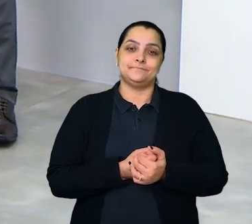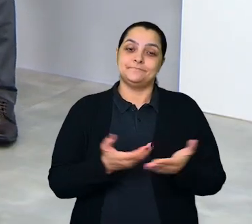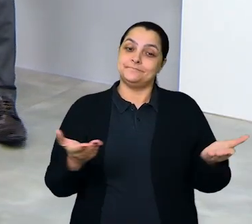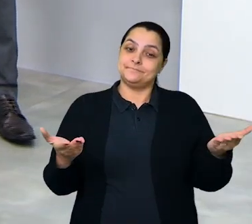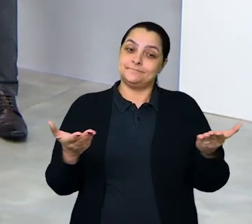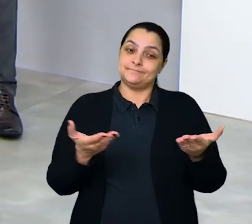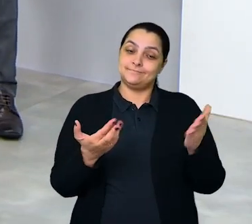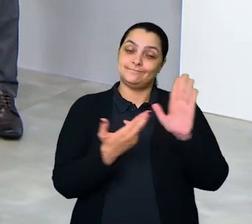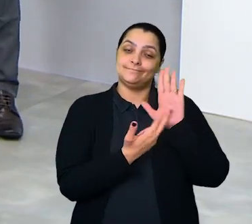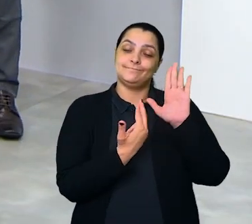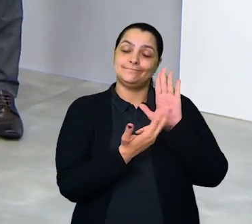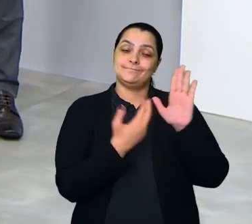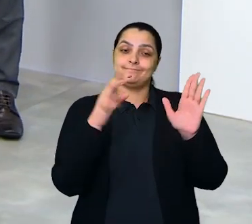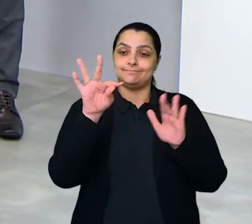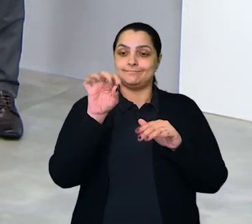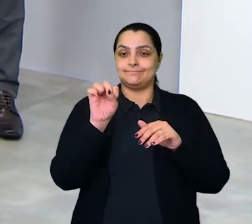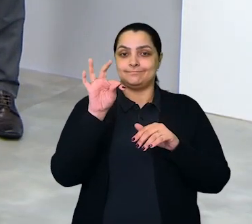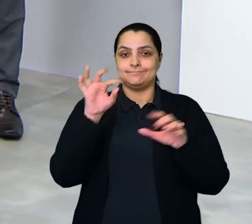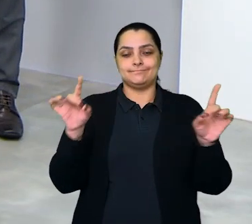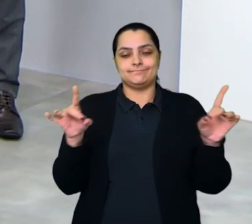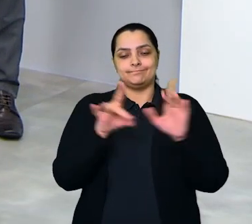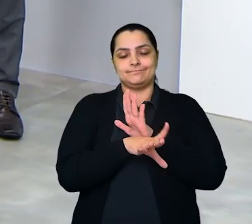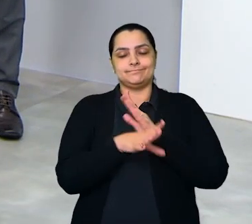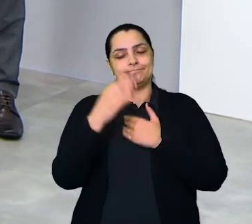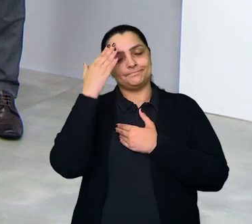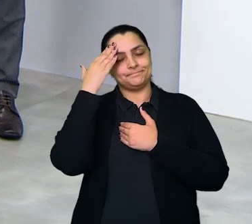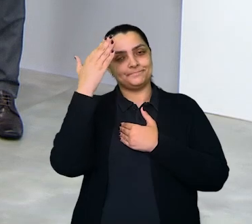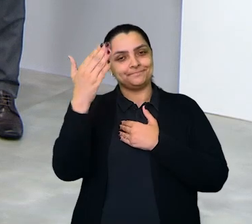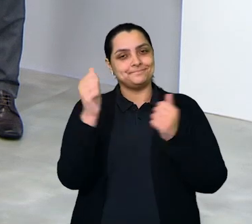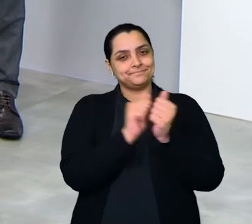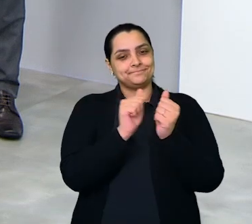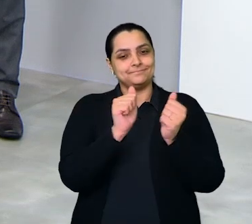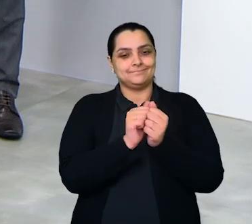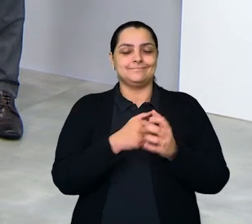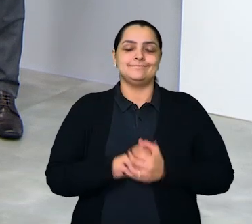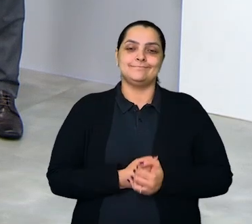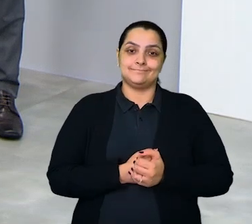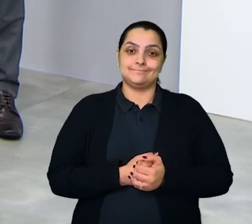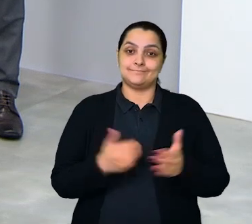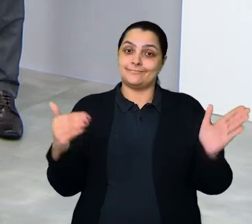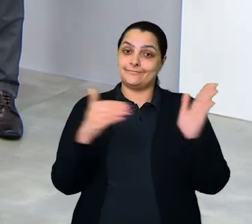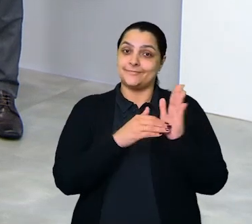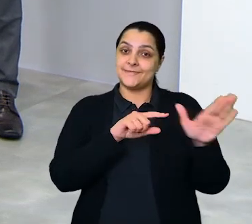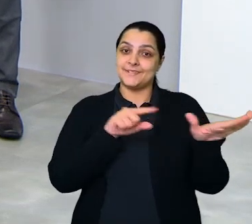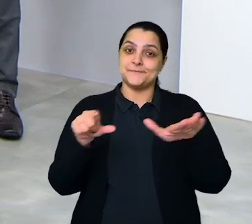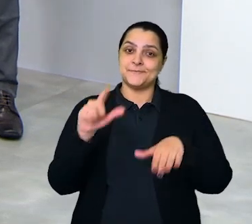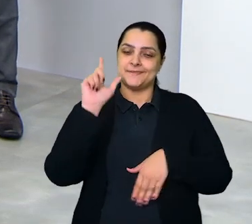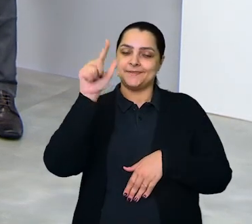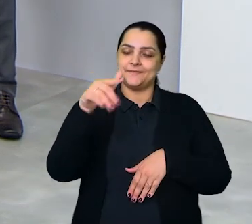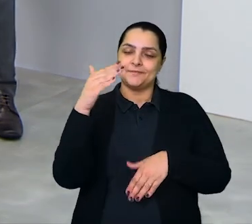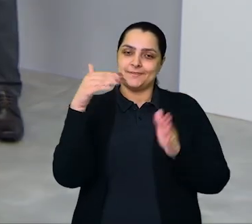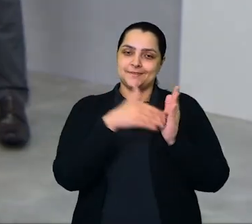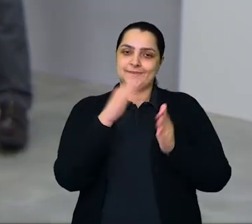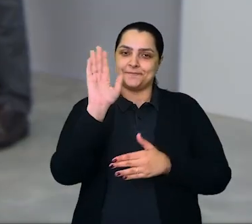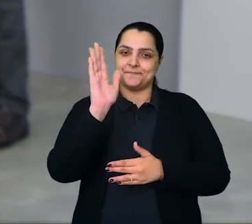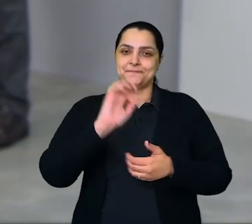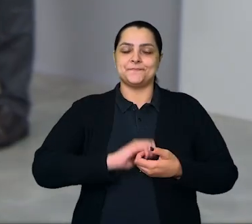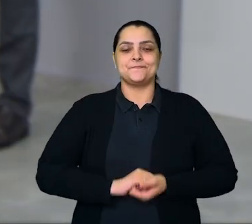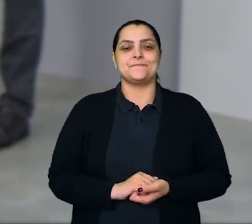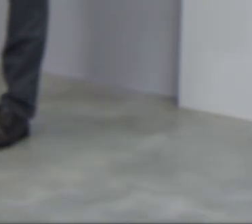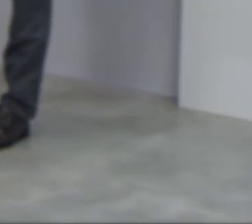Esta edição do Revista TST termina aqui. Muito obrigada pela companhia. A gente se vê na semana que vem. Até lá!